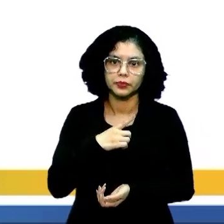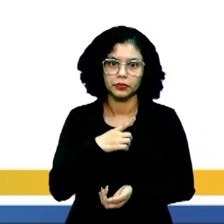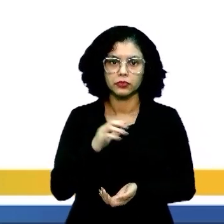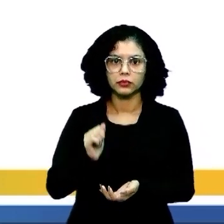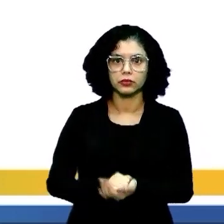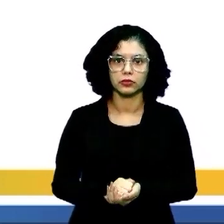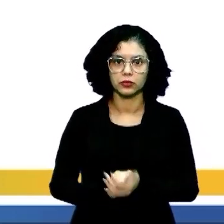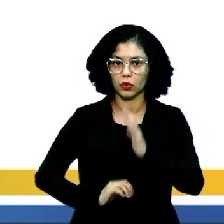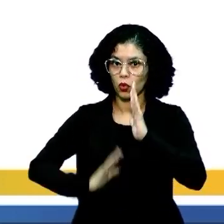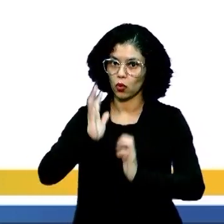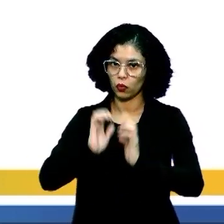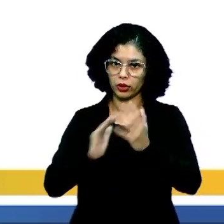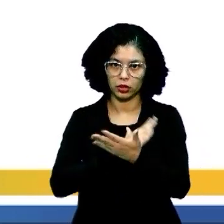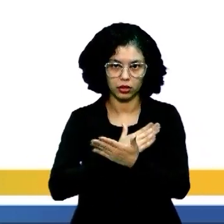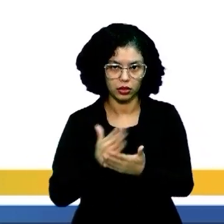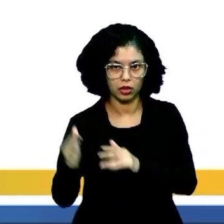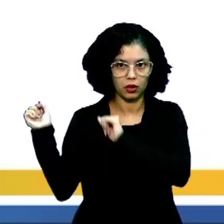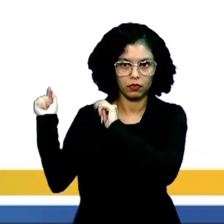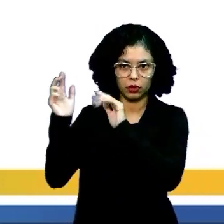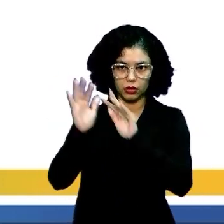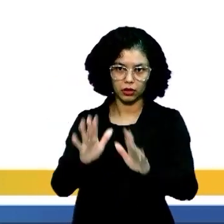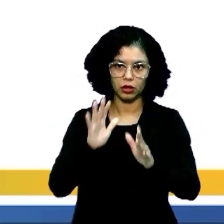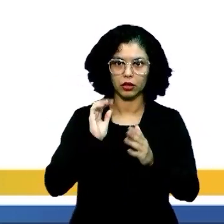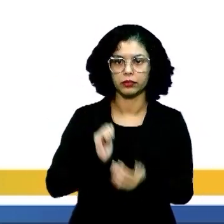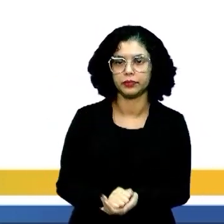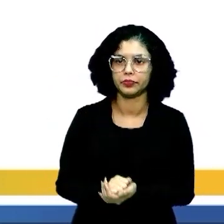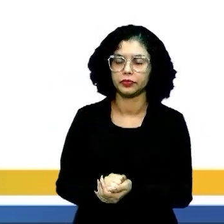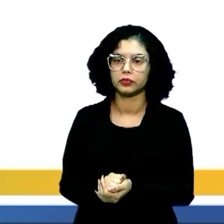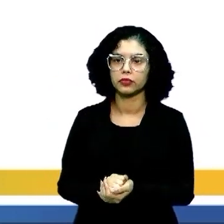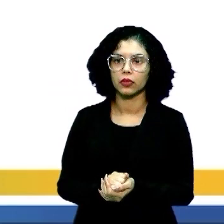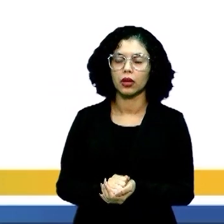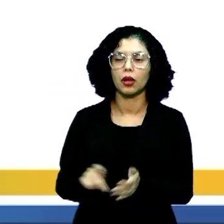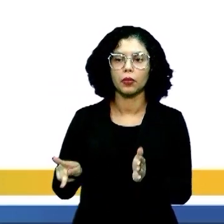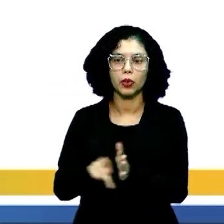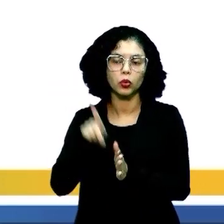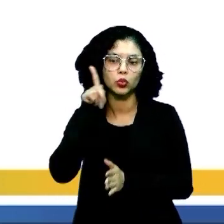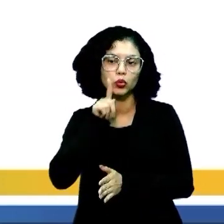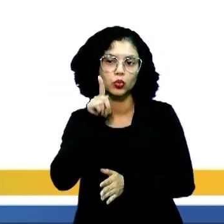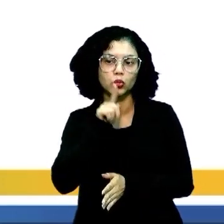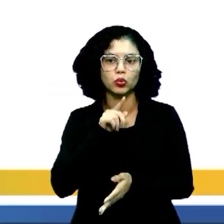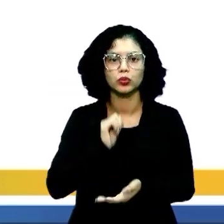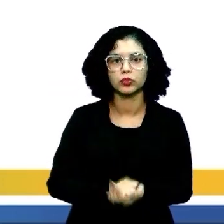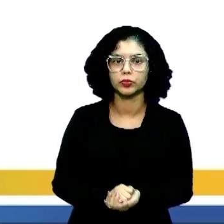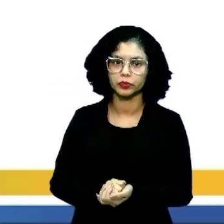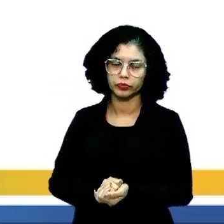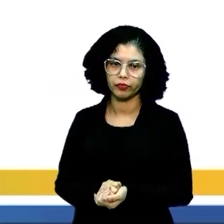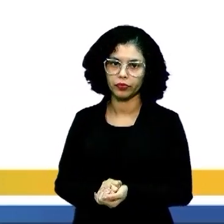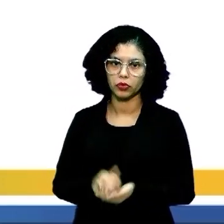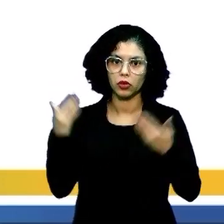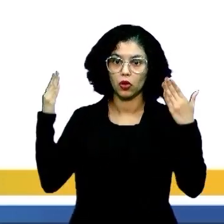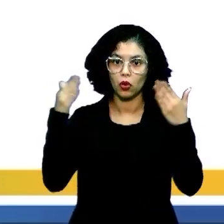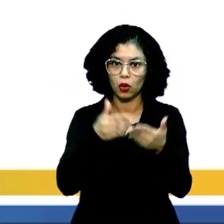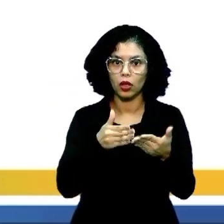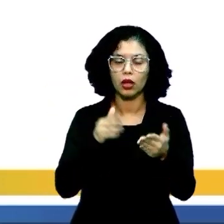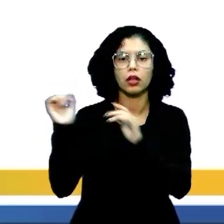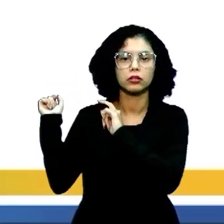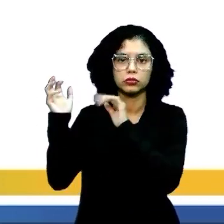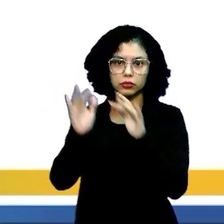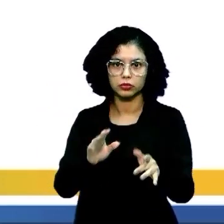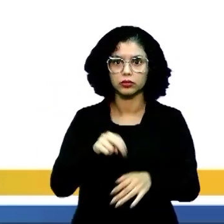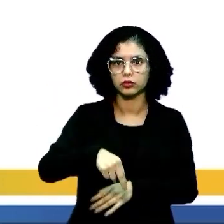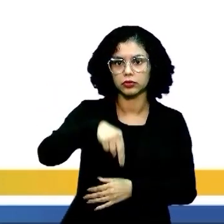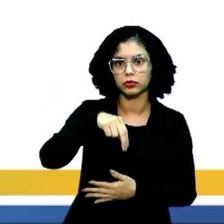foi um conflito iniciado com a invasão do Afeganistão pelos Estados Unidos. Os objetivos da